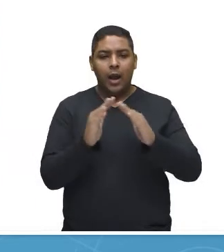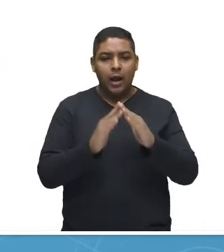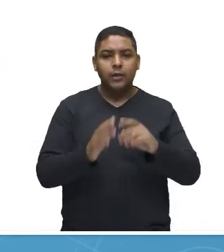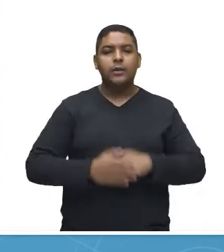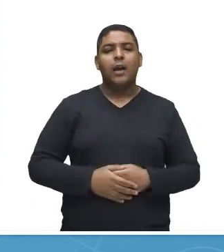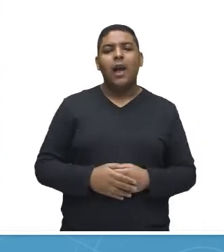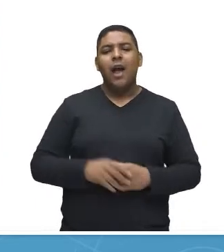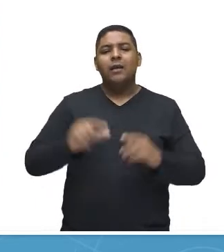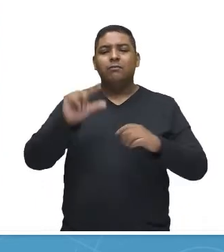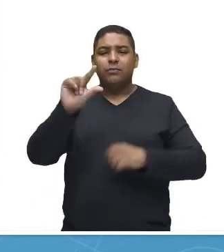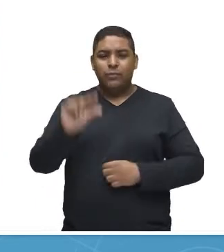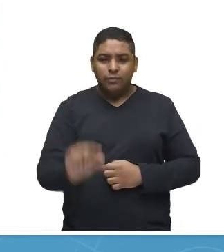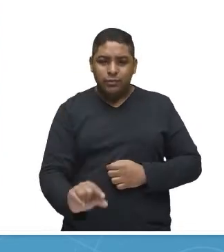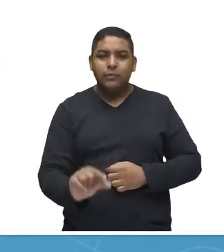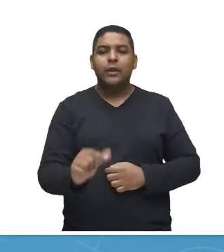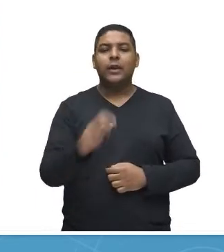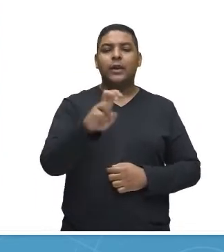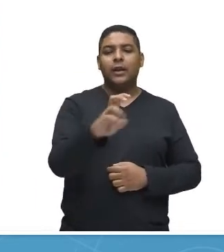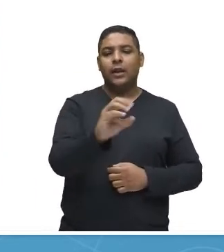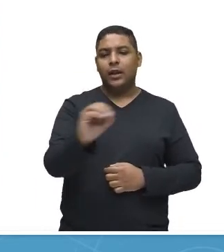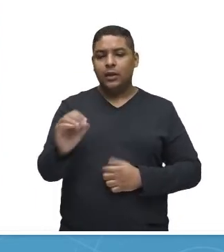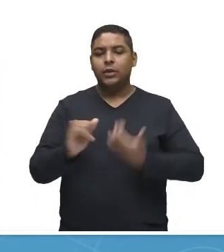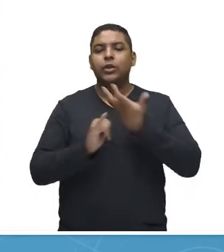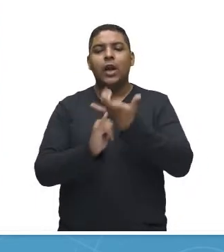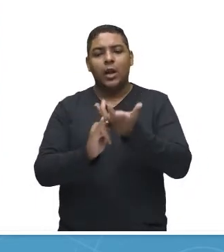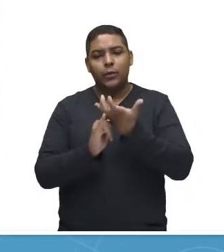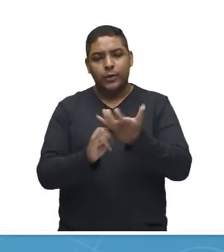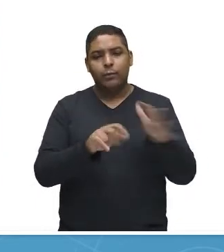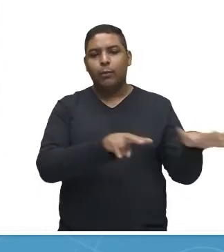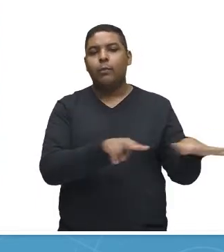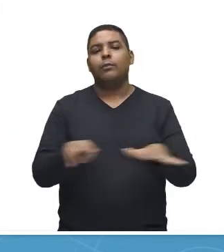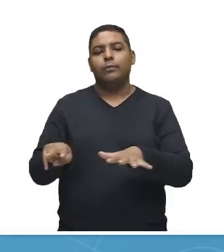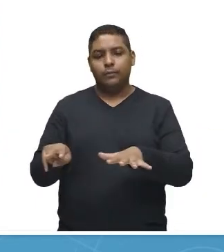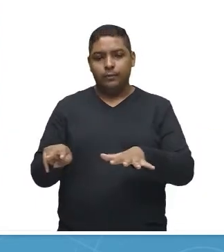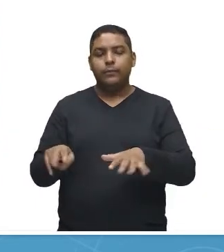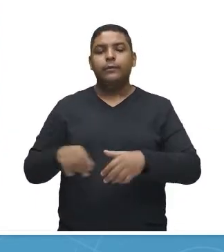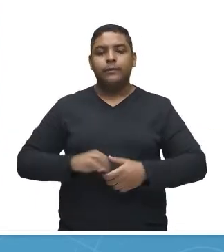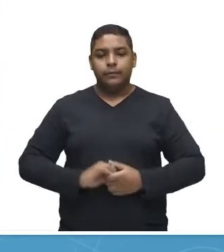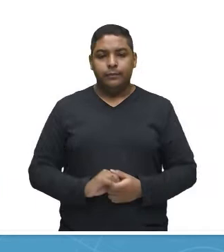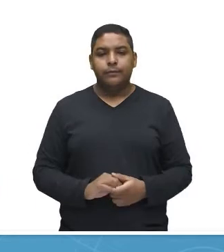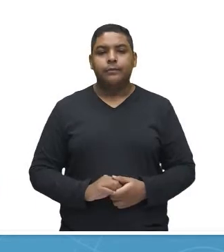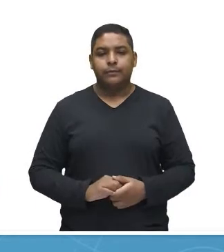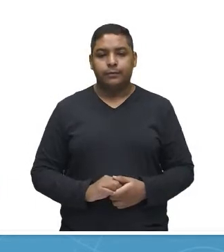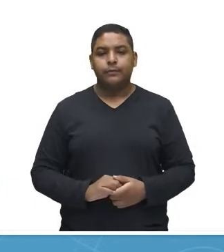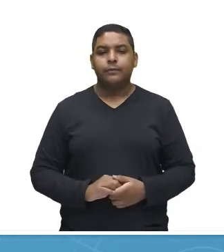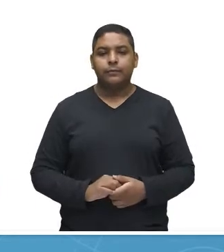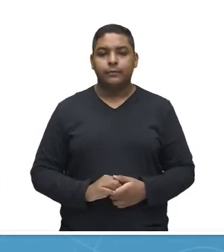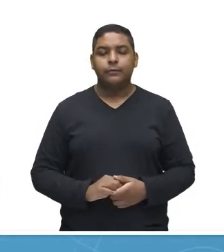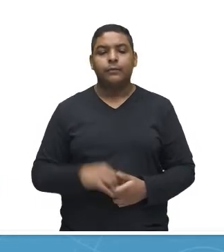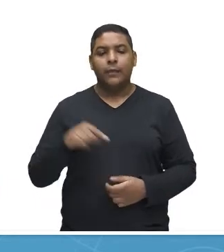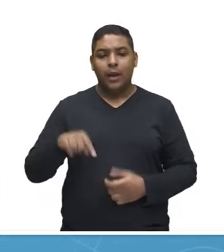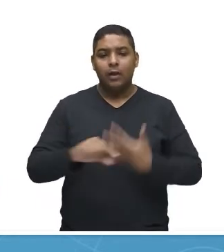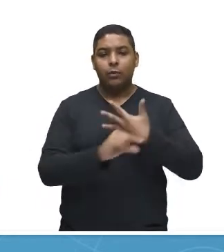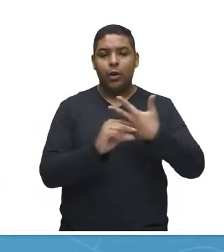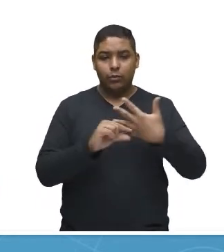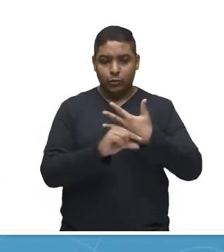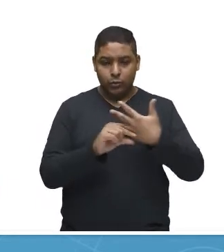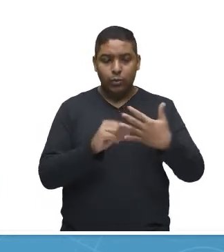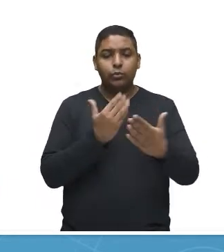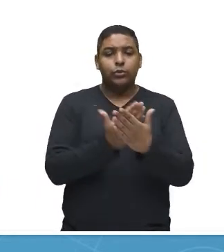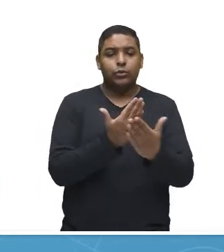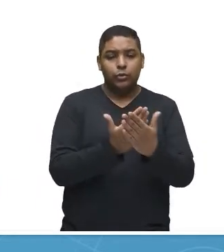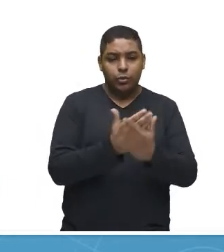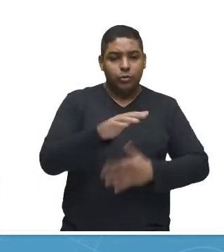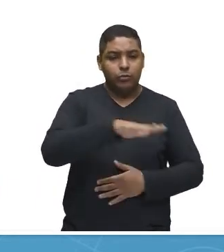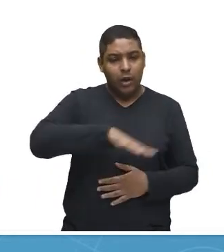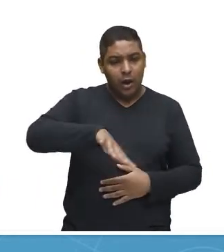semana. Né? Então, isso de acordo com o NARRAS 2003, tá? Um estudioso da área. Então, olha só,